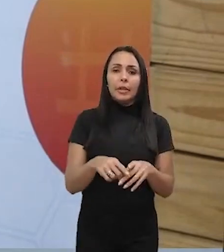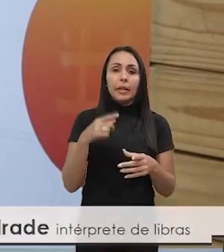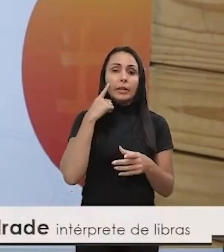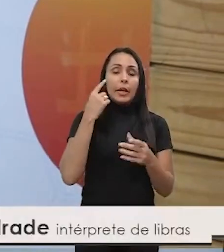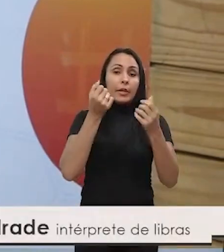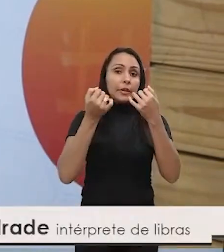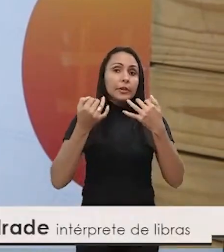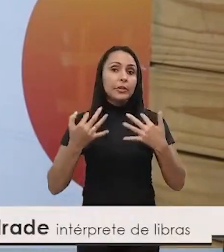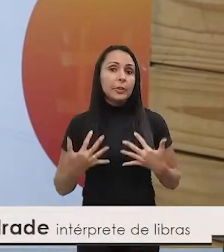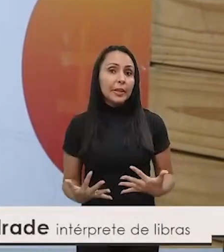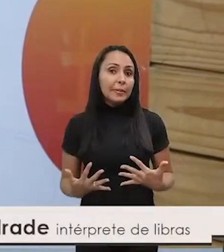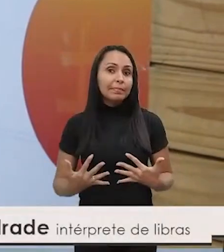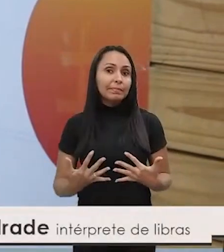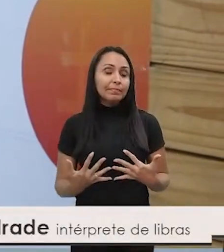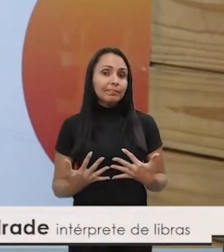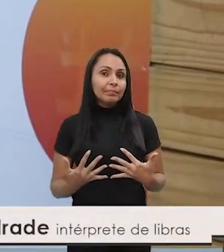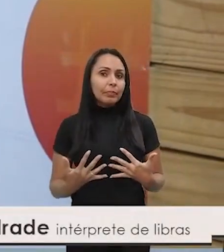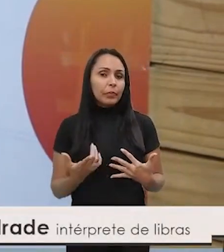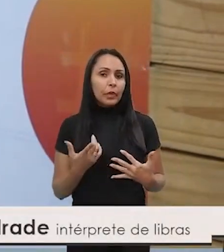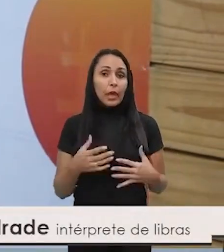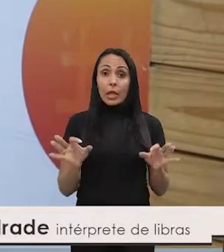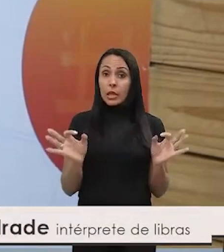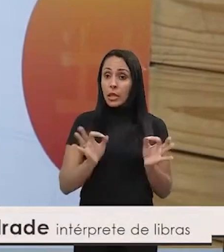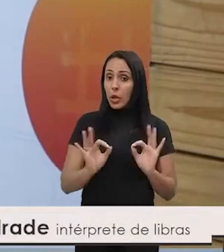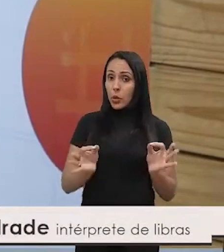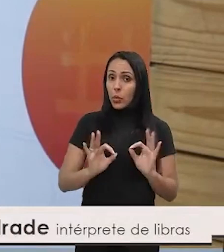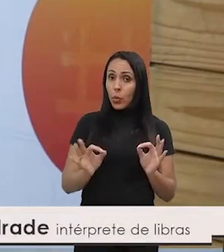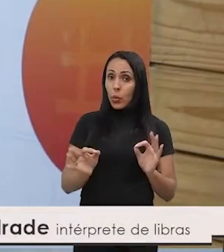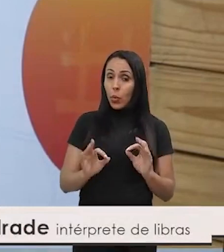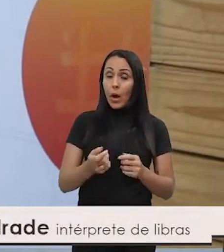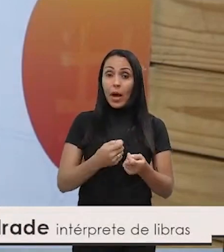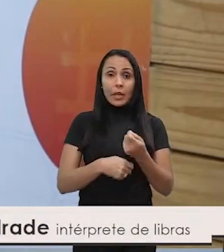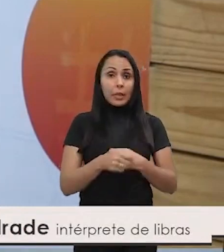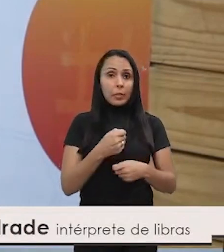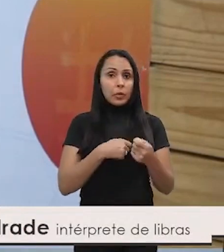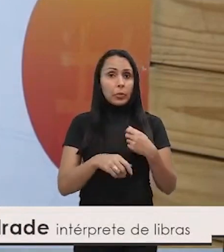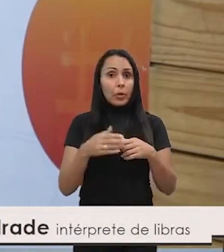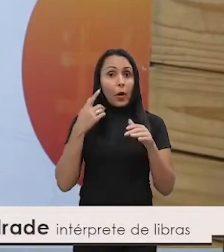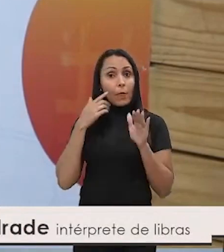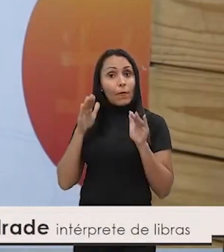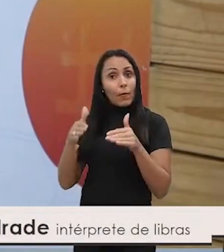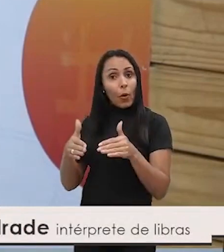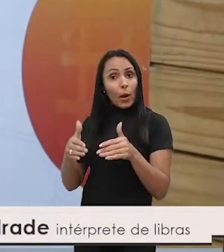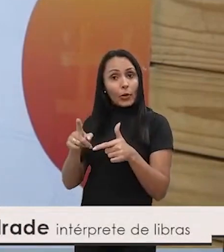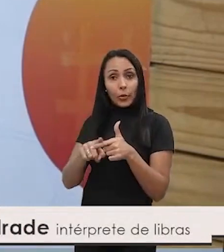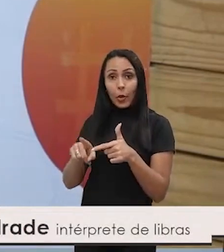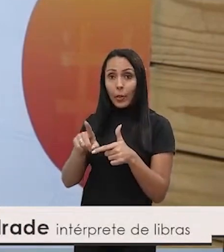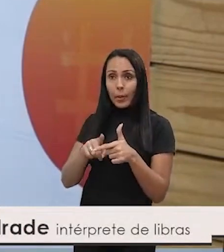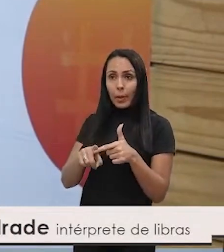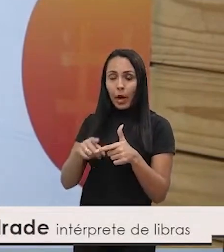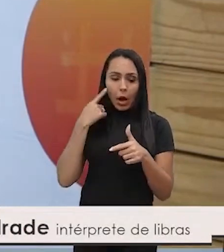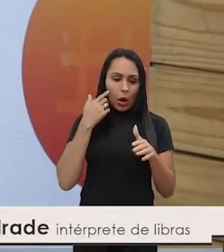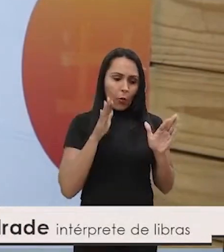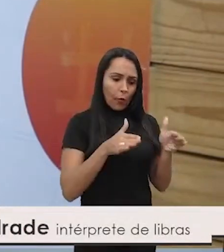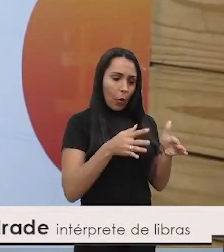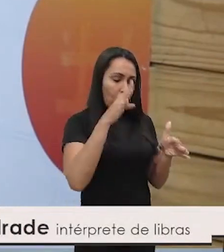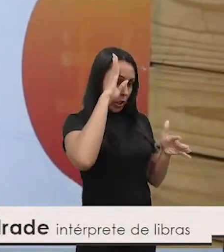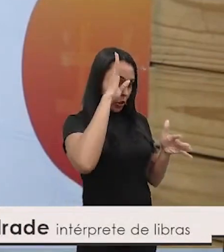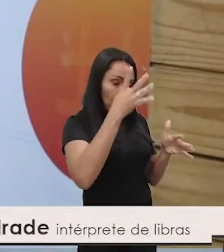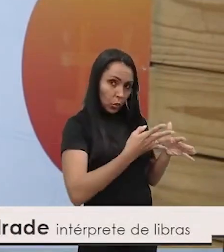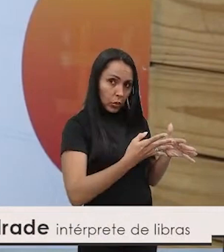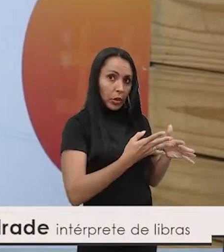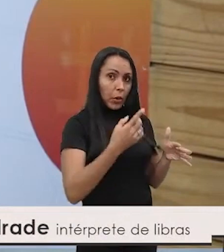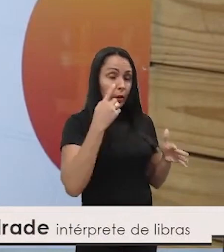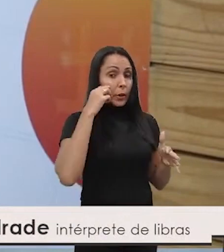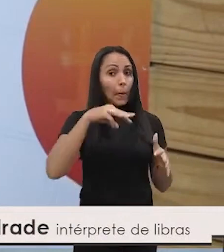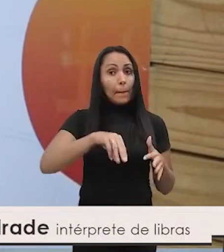diz o seguinte: nenhum administrador foca no problema, ele foca na solução.